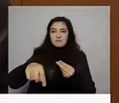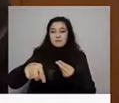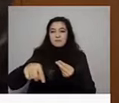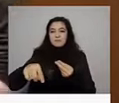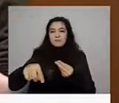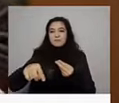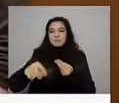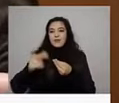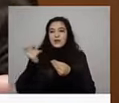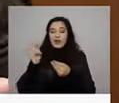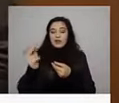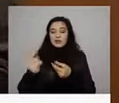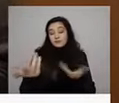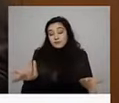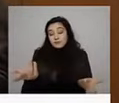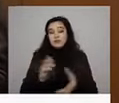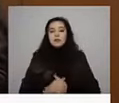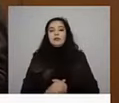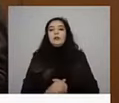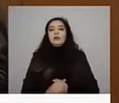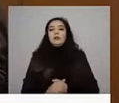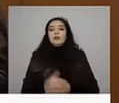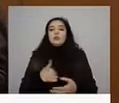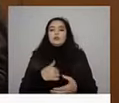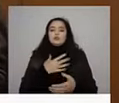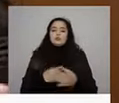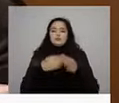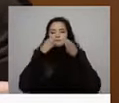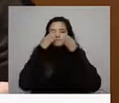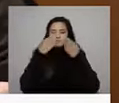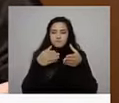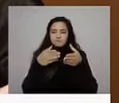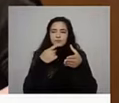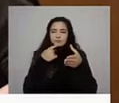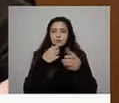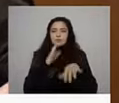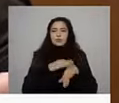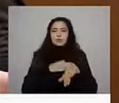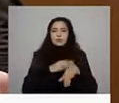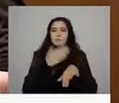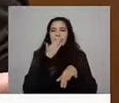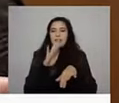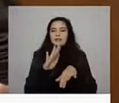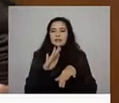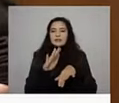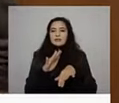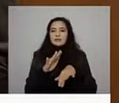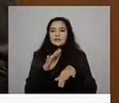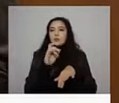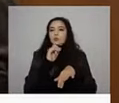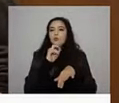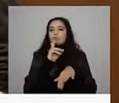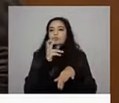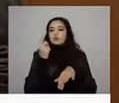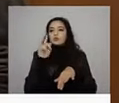ao longo destes anos. Mas eu de facto, gostaria de centrar a minha linha de questão, porque ainda parece-me que pode não haver uma resposta, mas